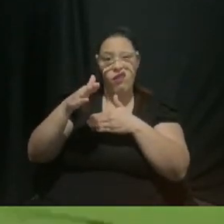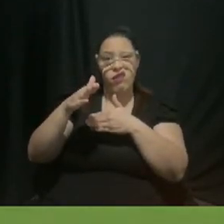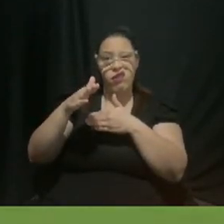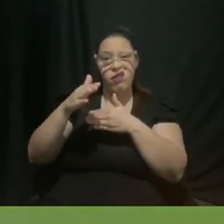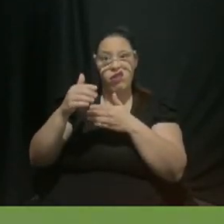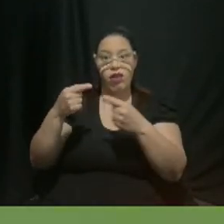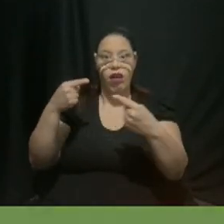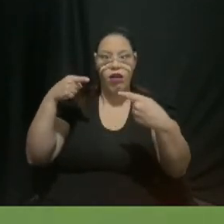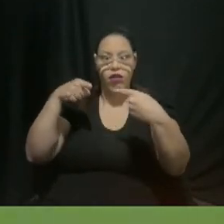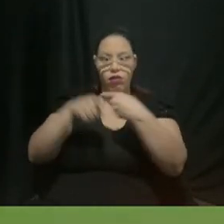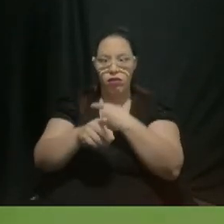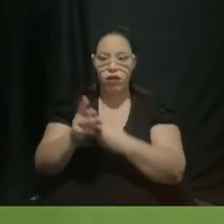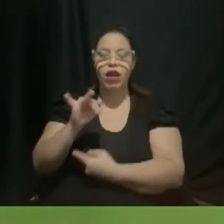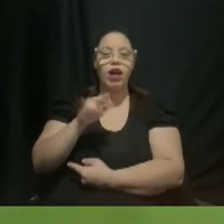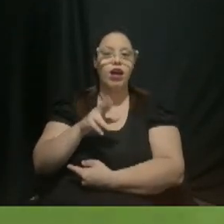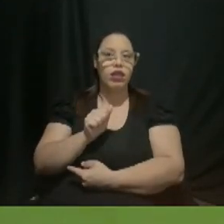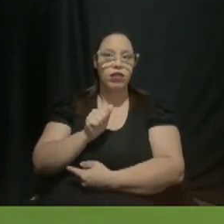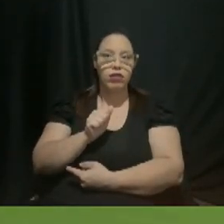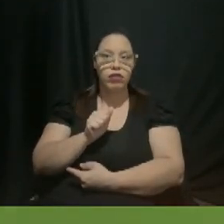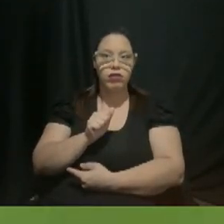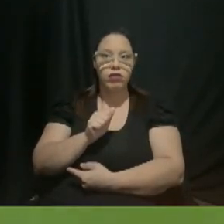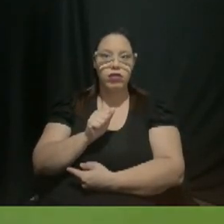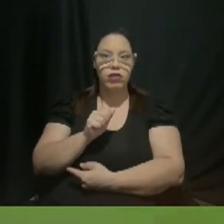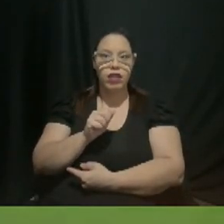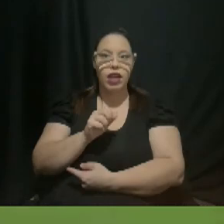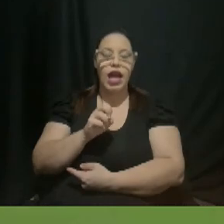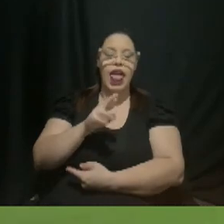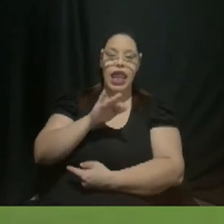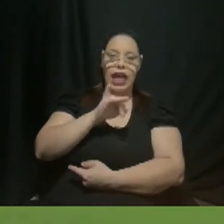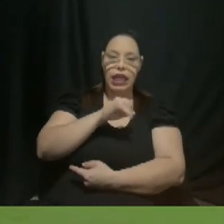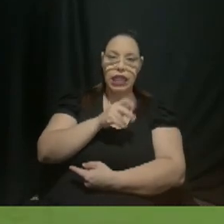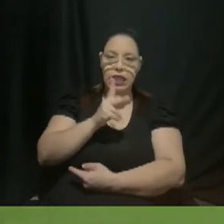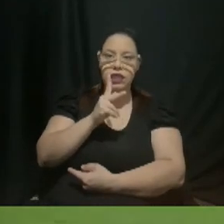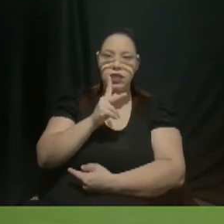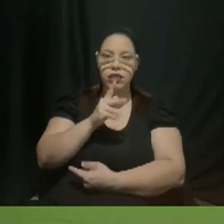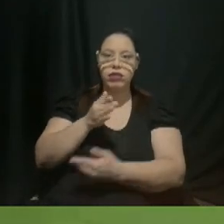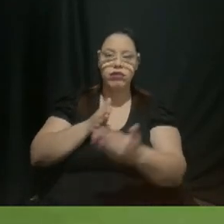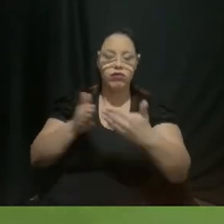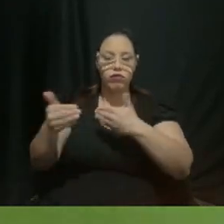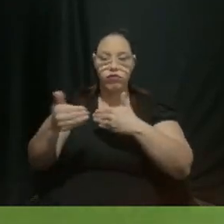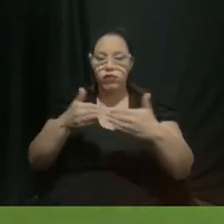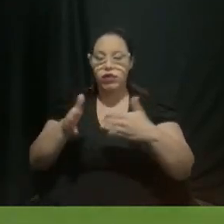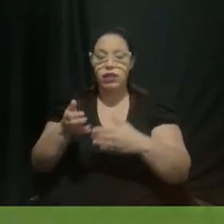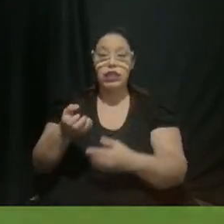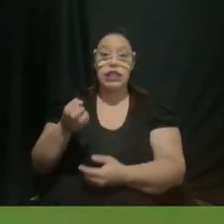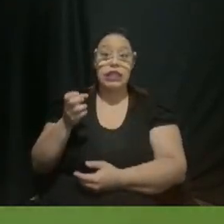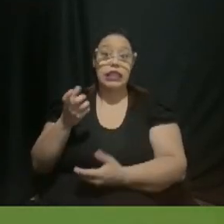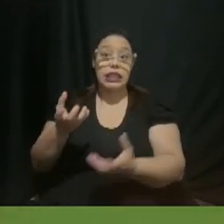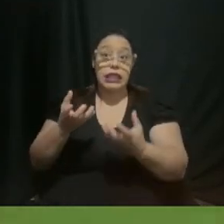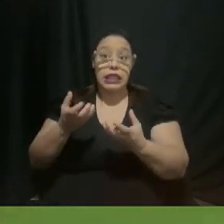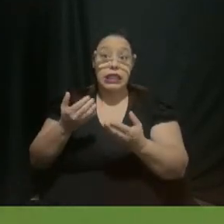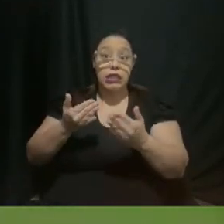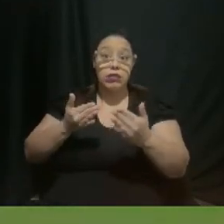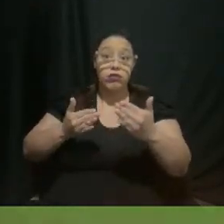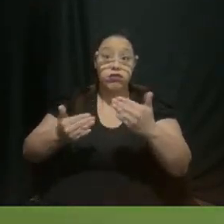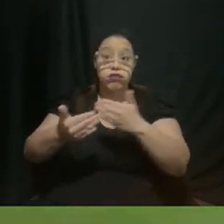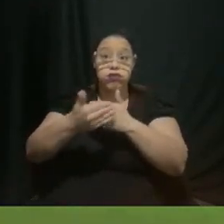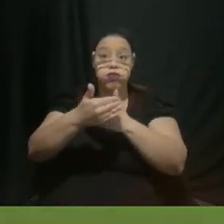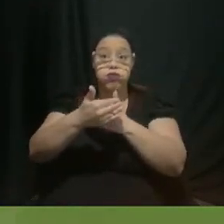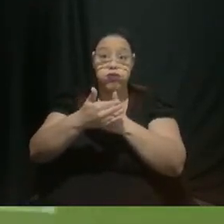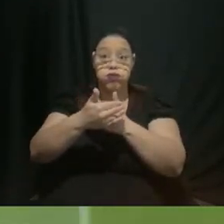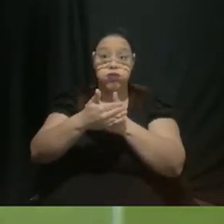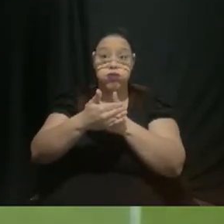Ceará. Eric Pulga na direita caminhou como quis e da entrada da área bateu cruzado tirando